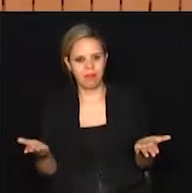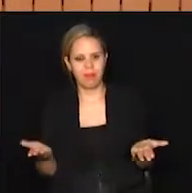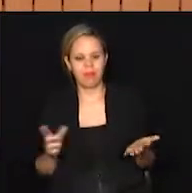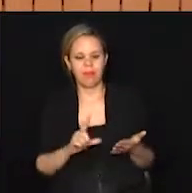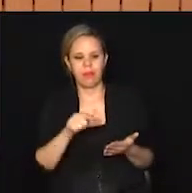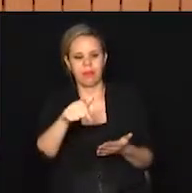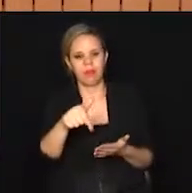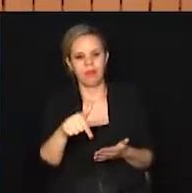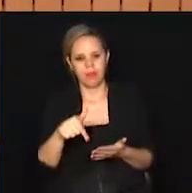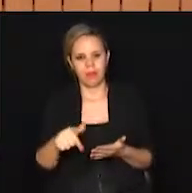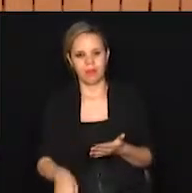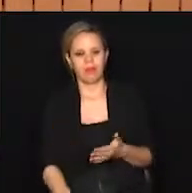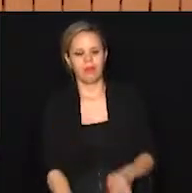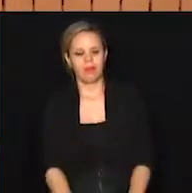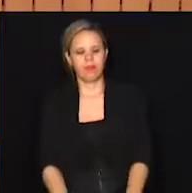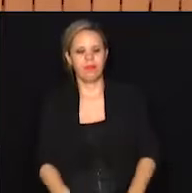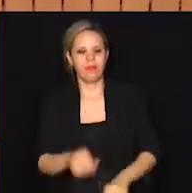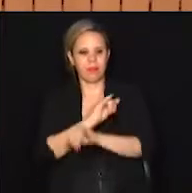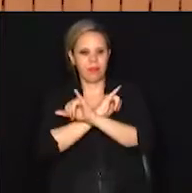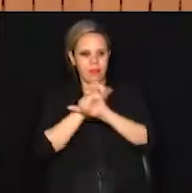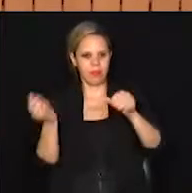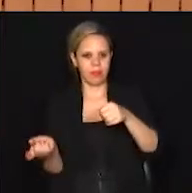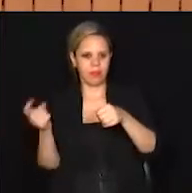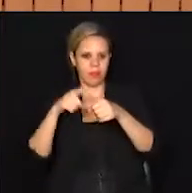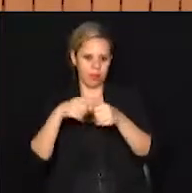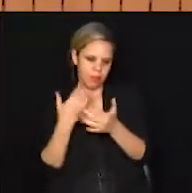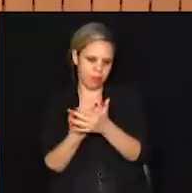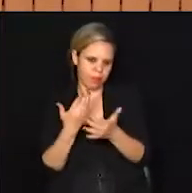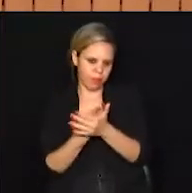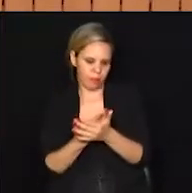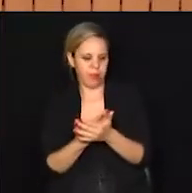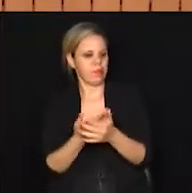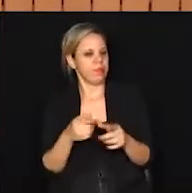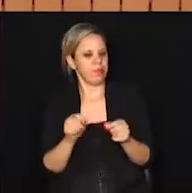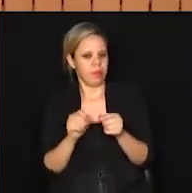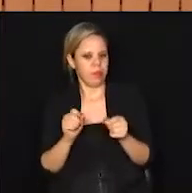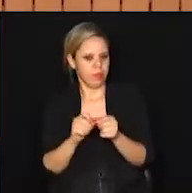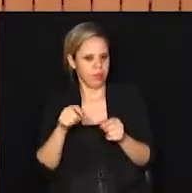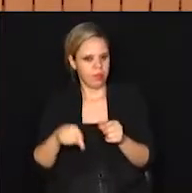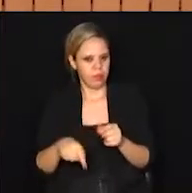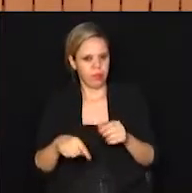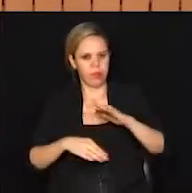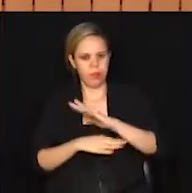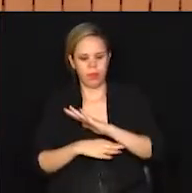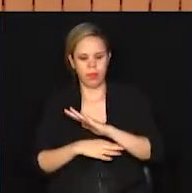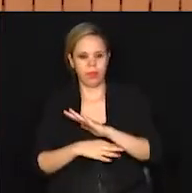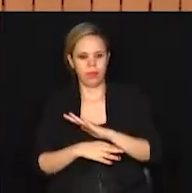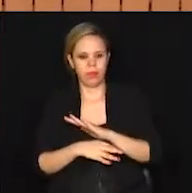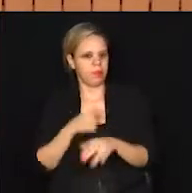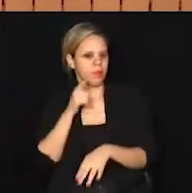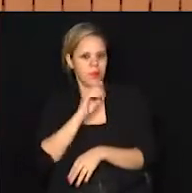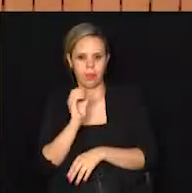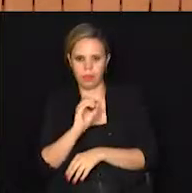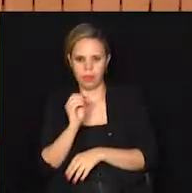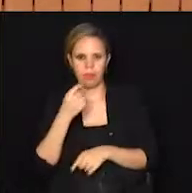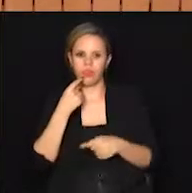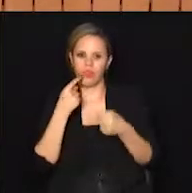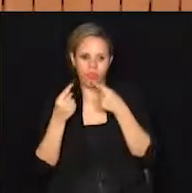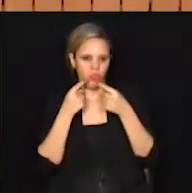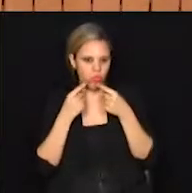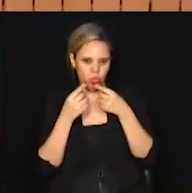depois que foi anunciado essa volta às aulas, nós fizemos aqui por parte da Câmara, já que nós não conseguimos esse diálogo